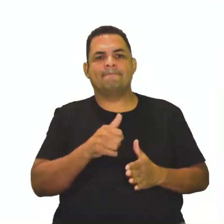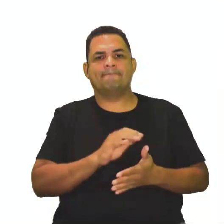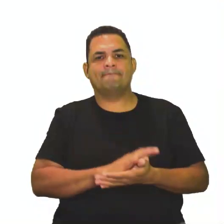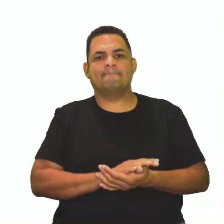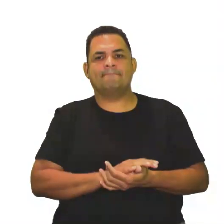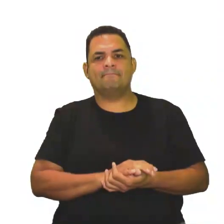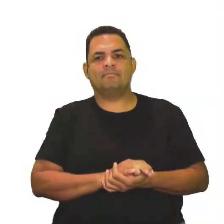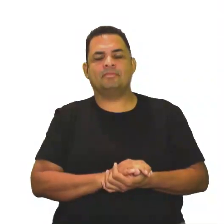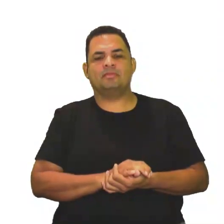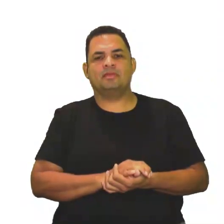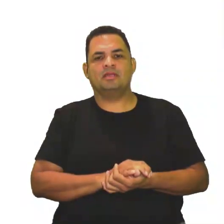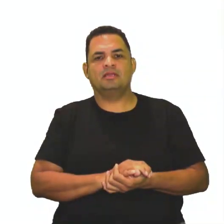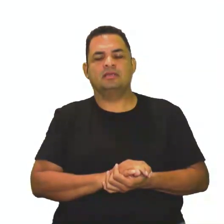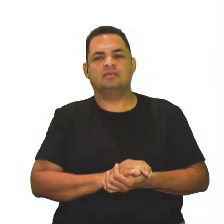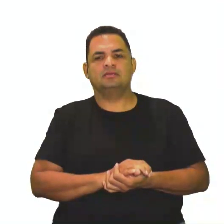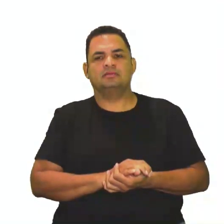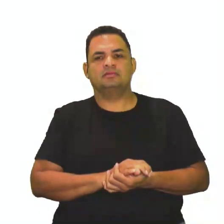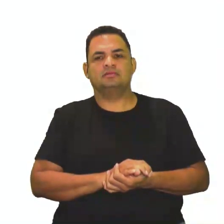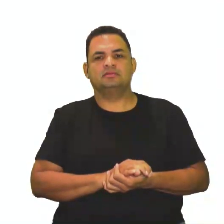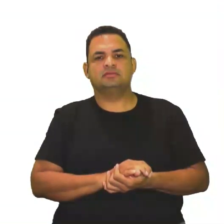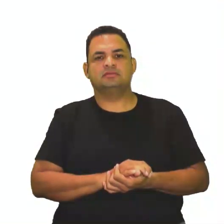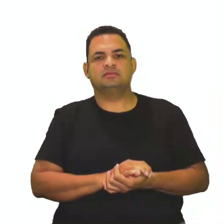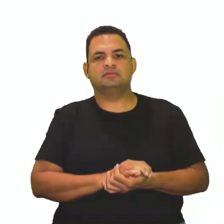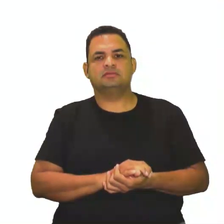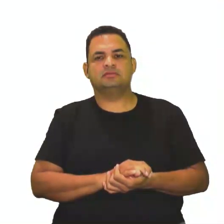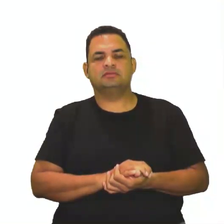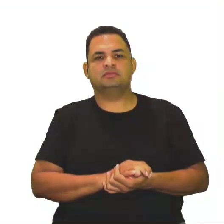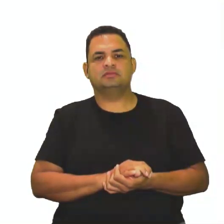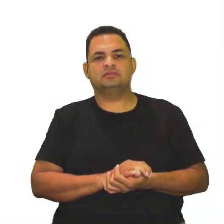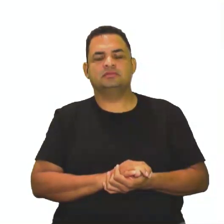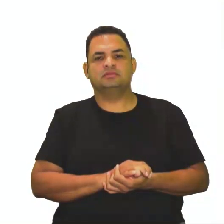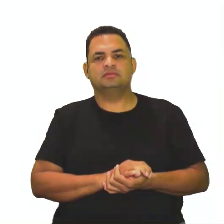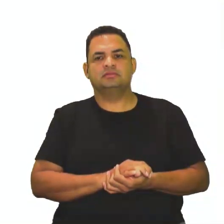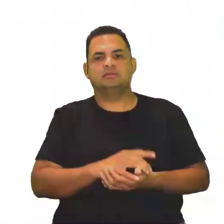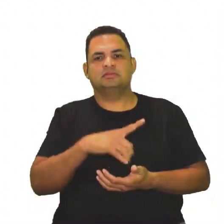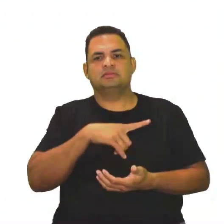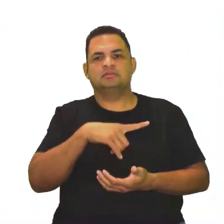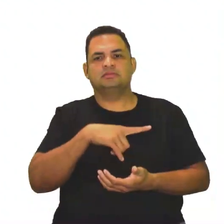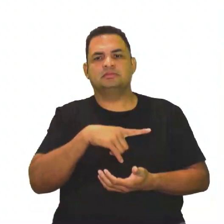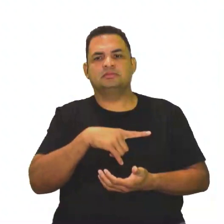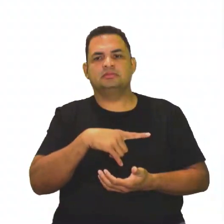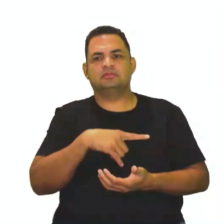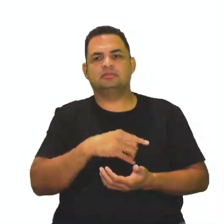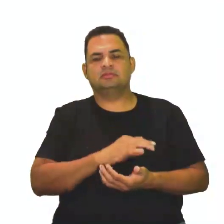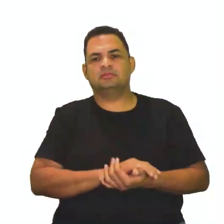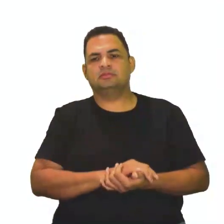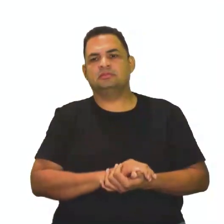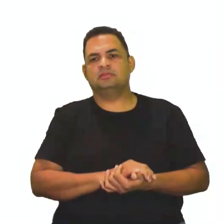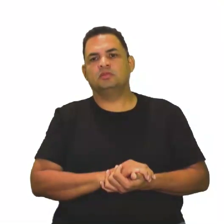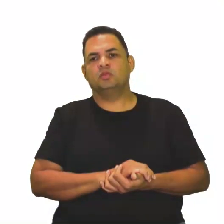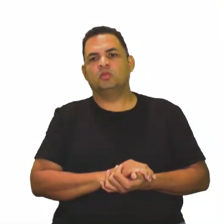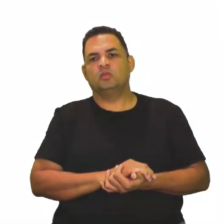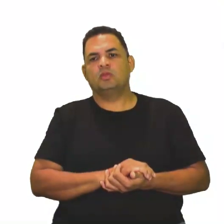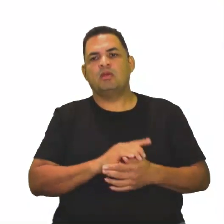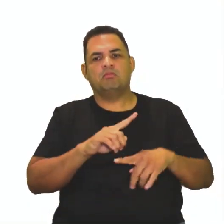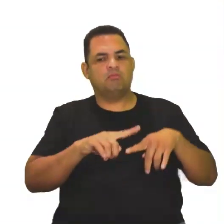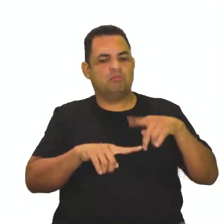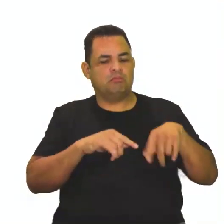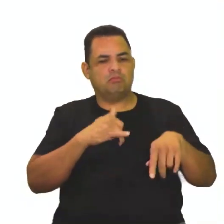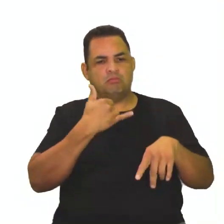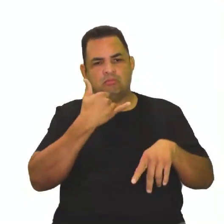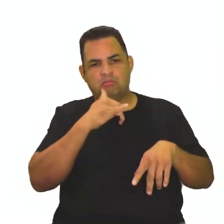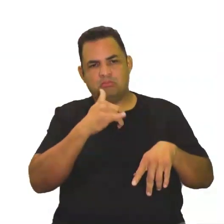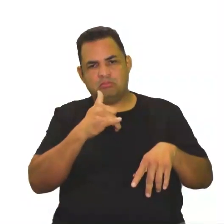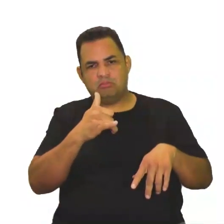do forno, né? Nossa questão potente aqui. Nós temos o seguinte: um